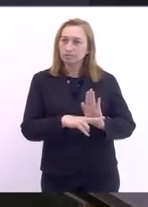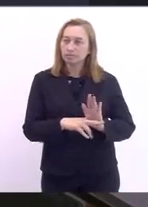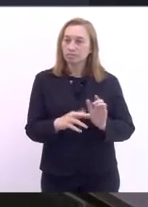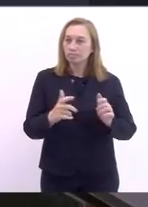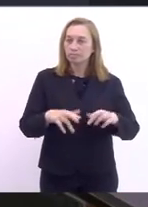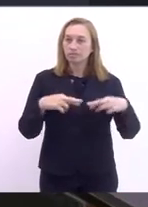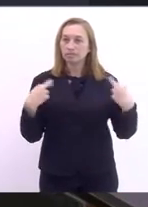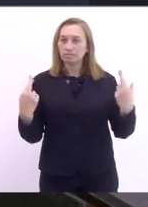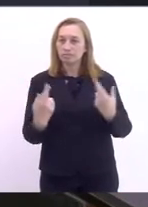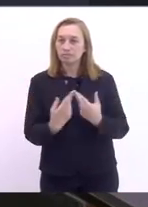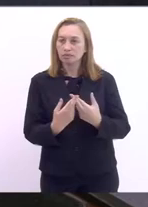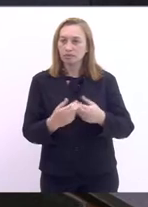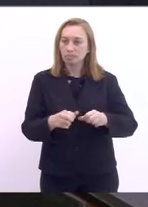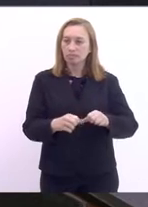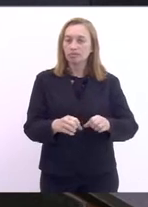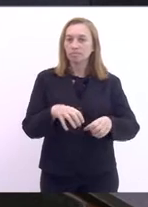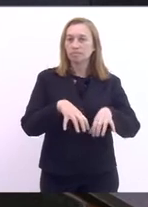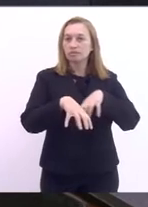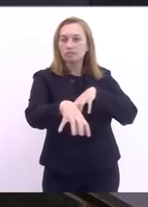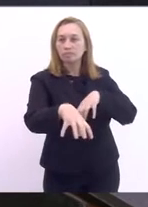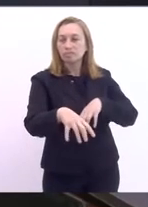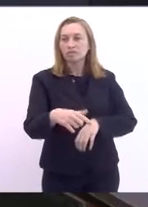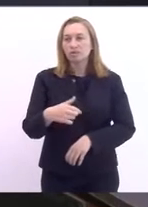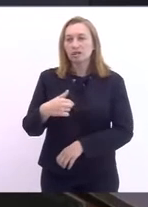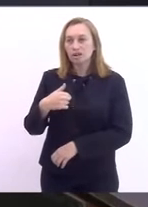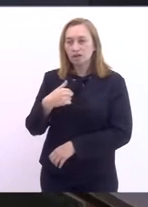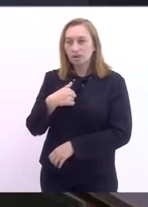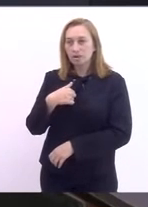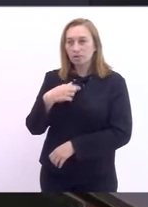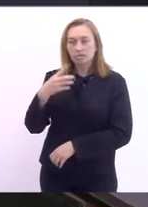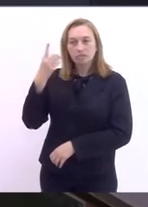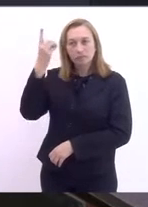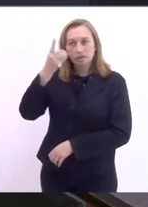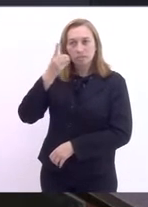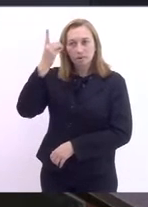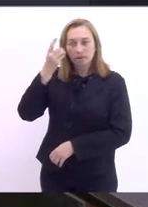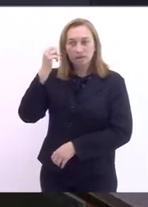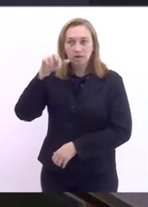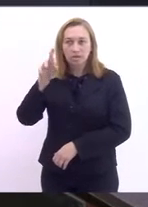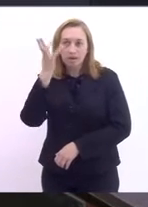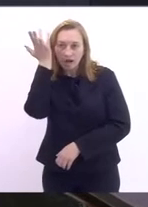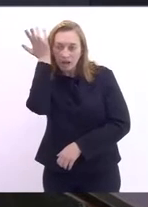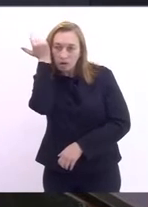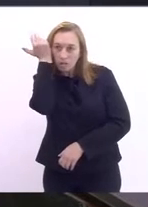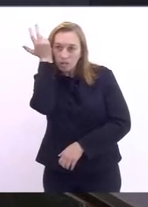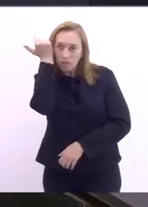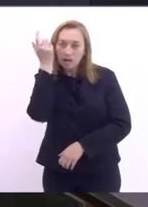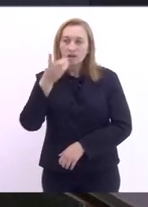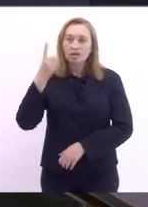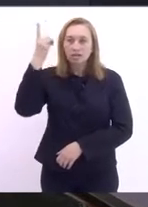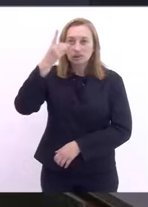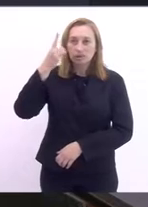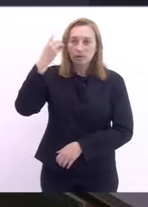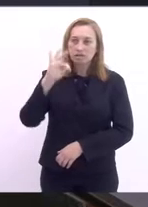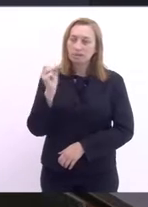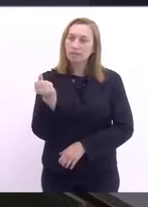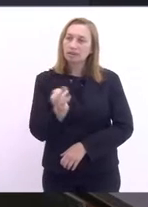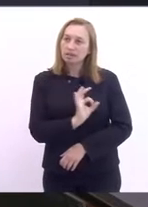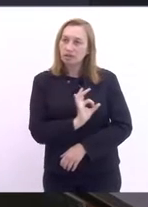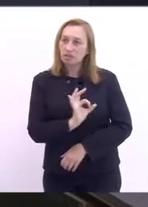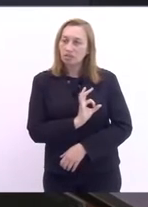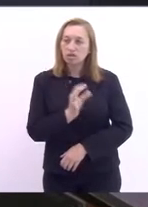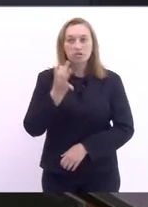Presentes, eu, deputado Eliomar Coelho e a deputada Marta